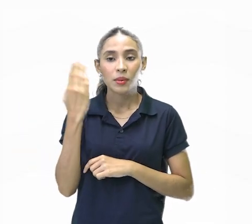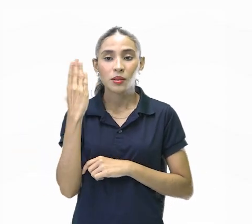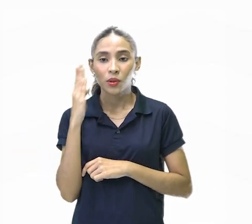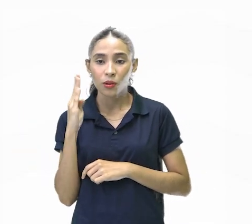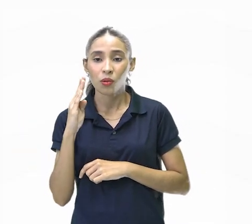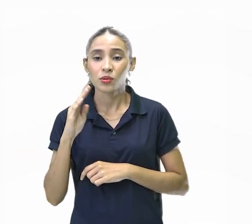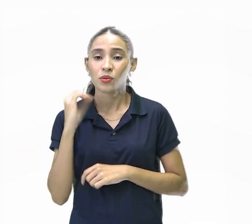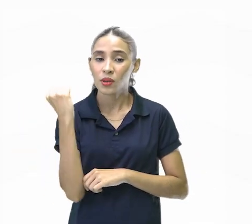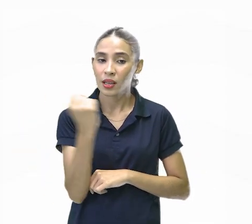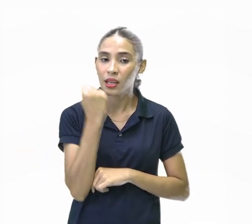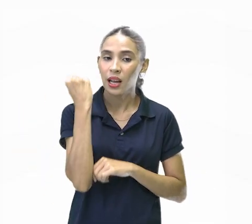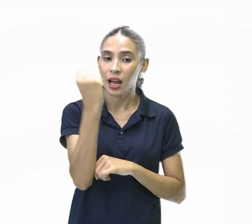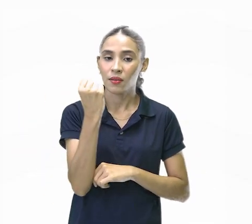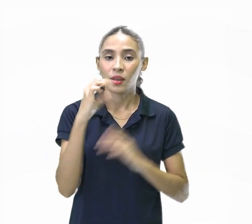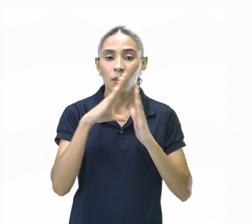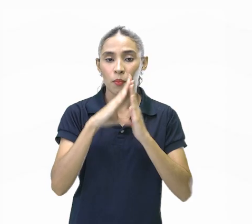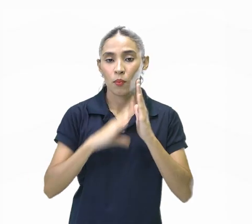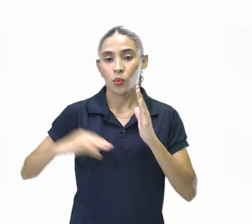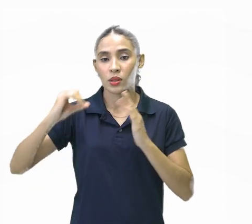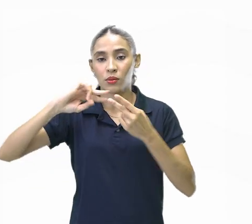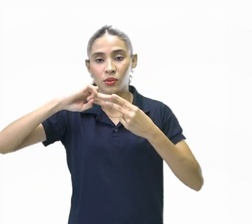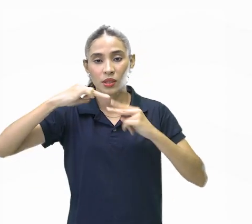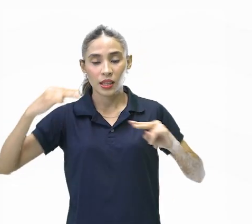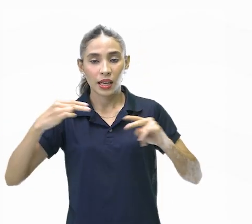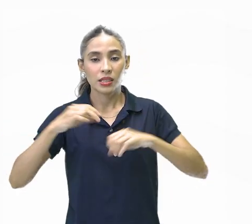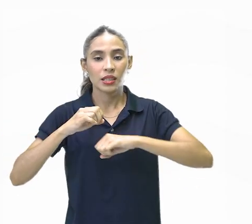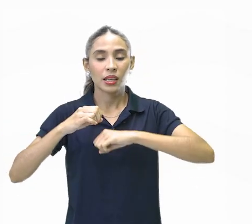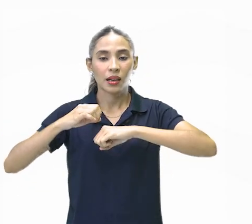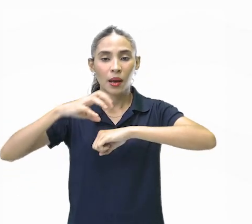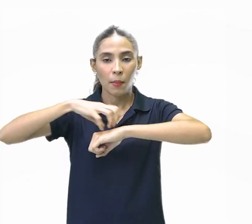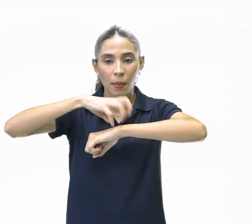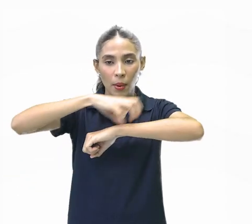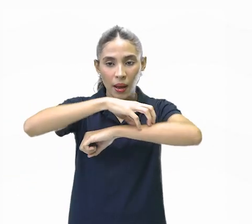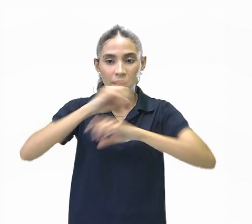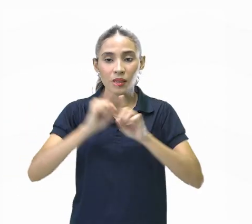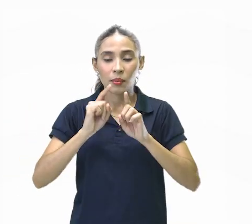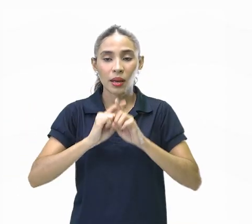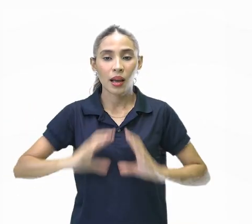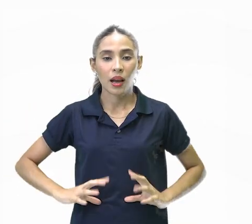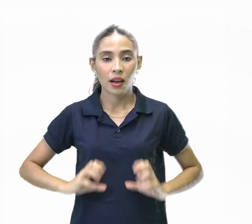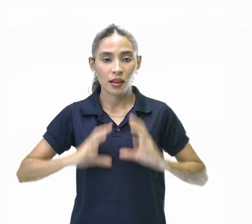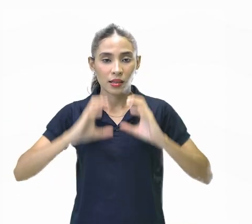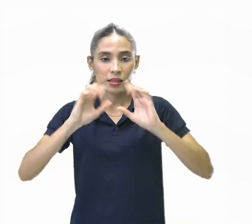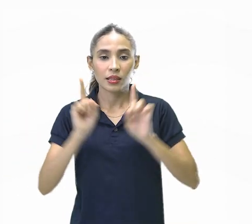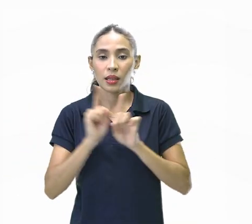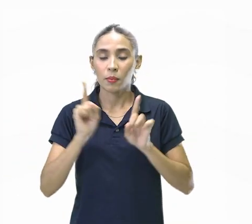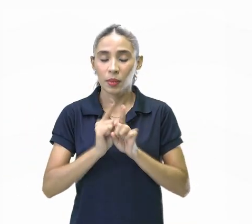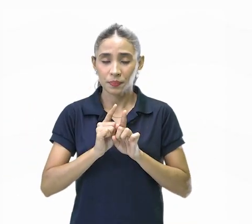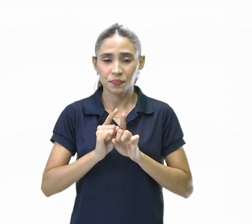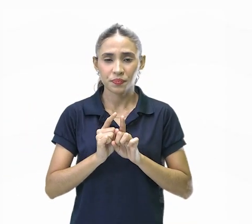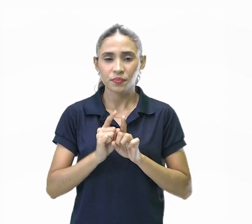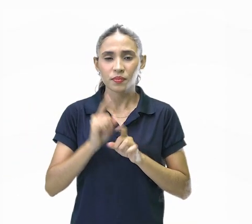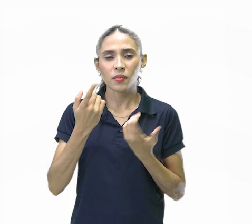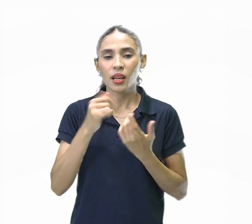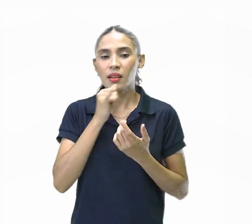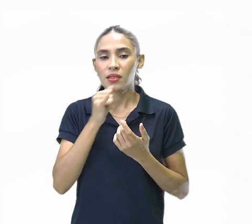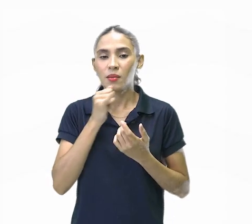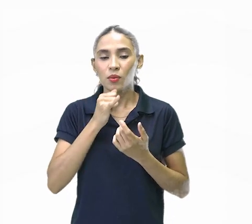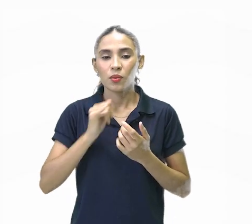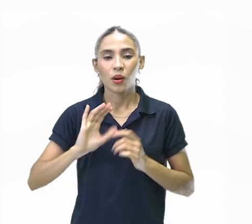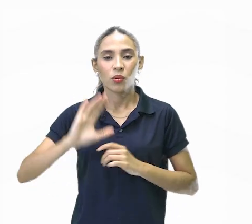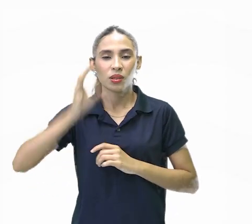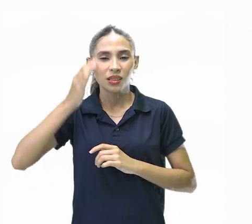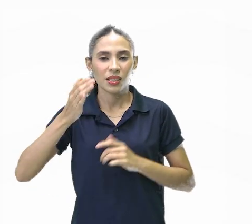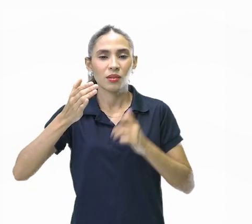biológicos graves, como mutações genéticas, queimaduras e câncer. além de contaminar o ambiente, como ocorreu